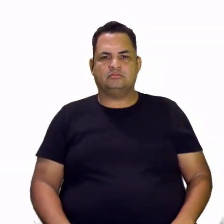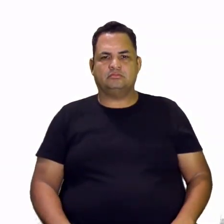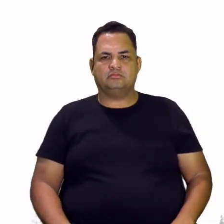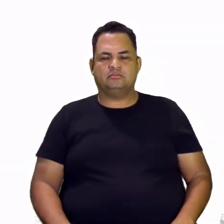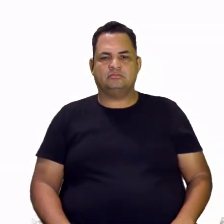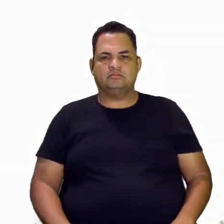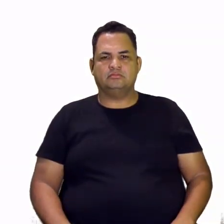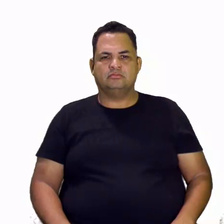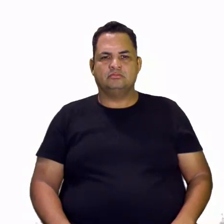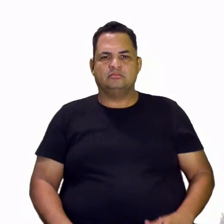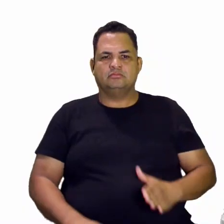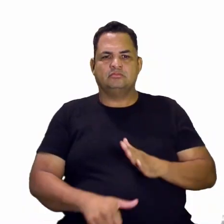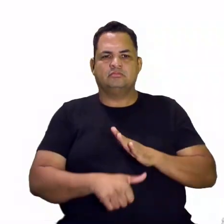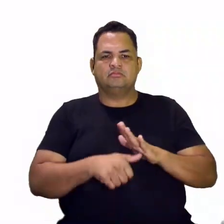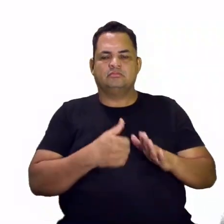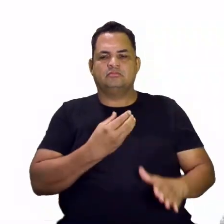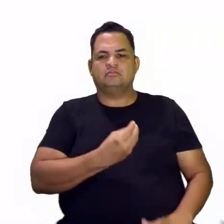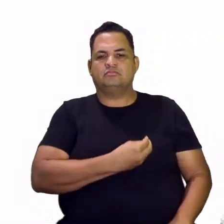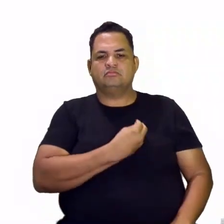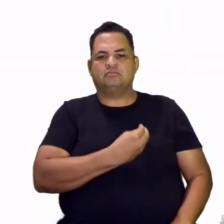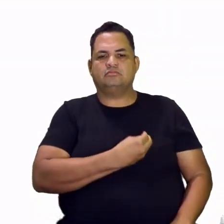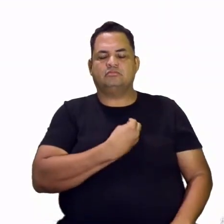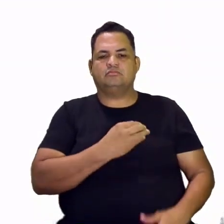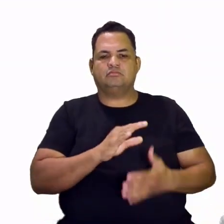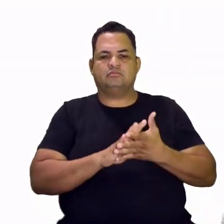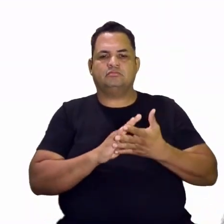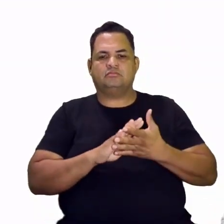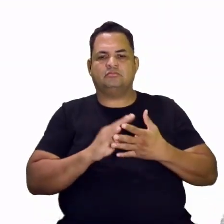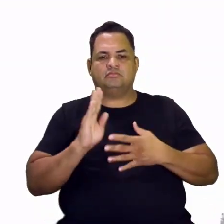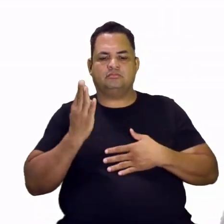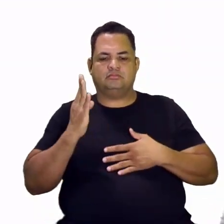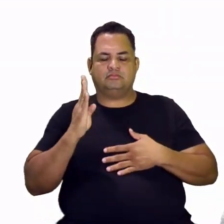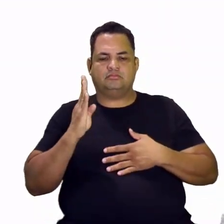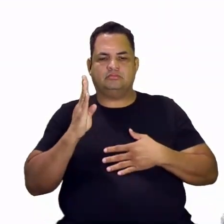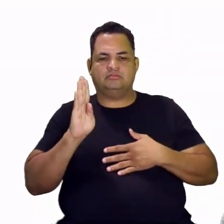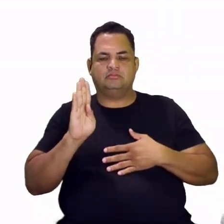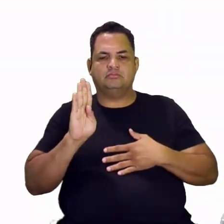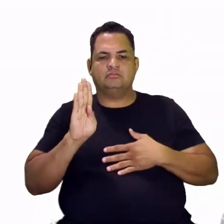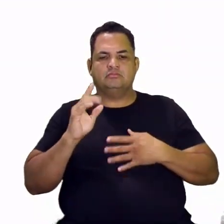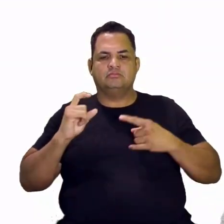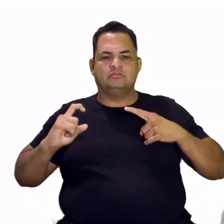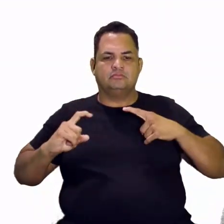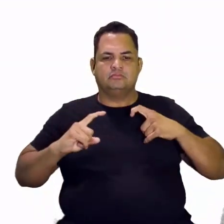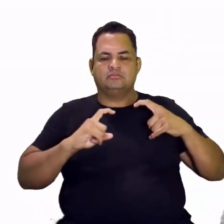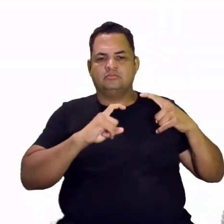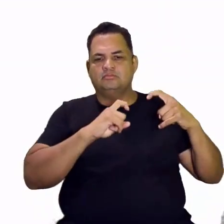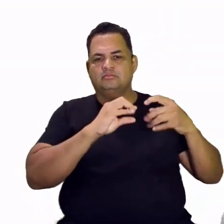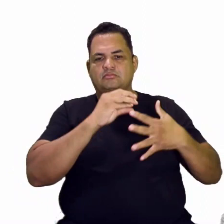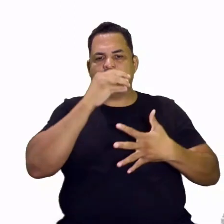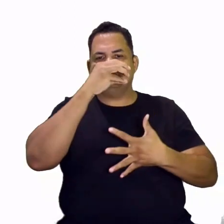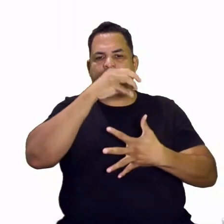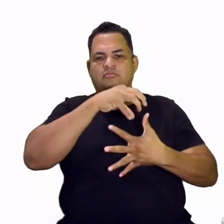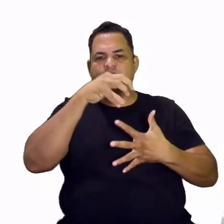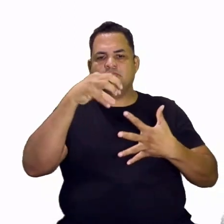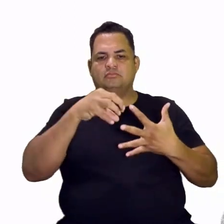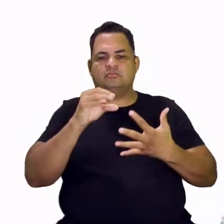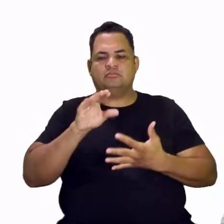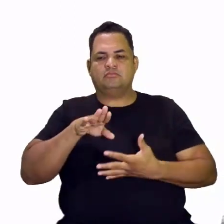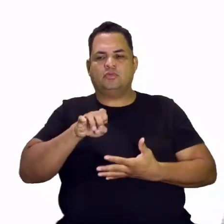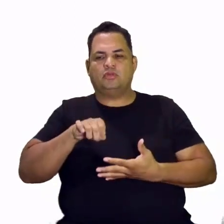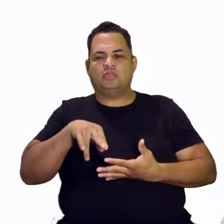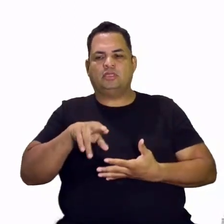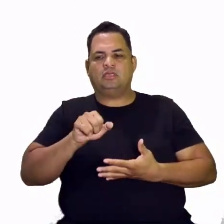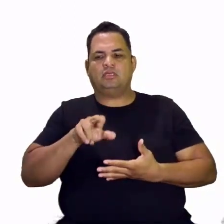Vamos lá. Os primeiros seres vivos, que são as bactérias, que compõem que reino, prof? O reino Monera.